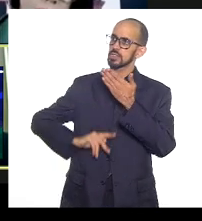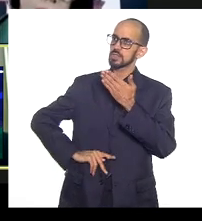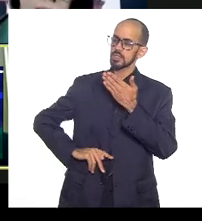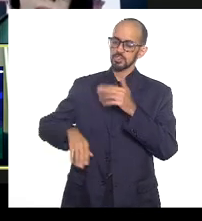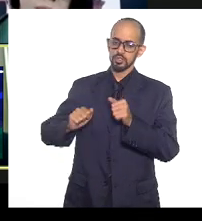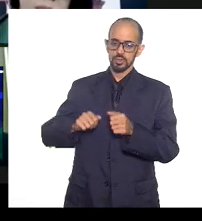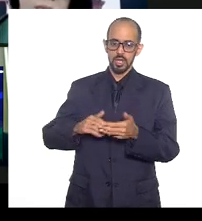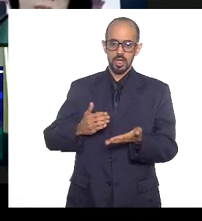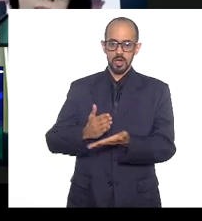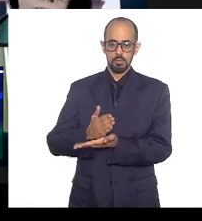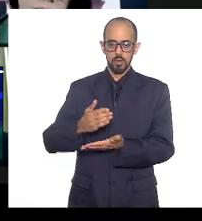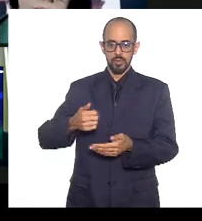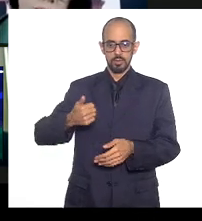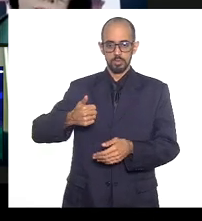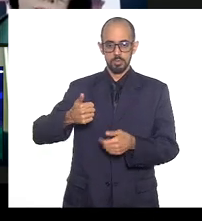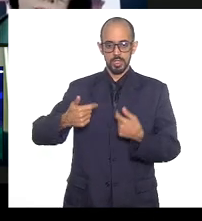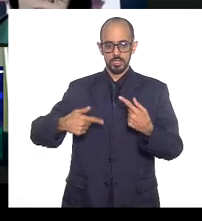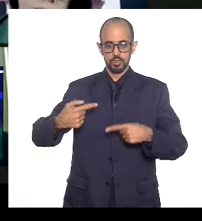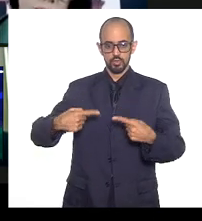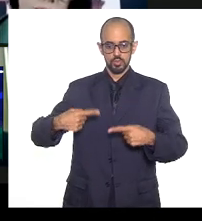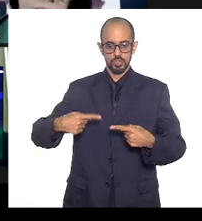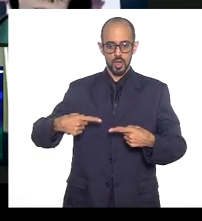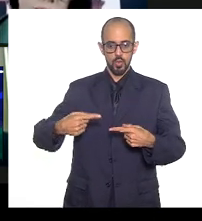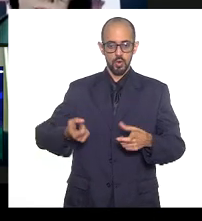em primeira discussão retorna